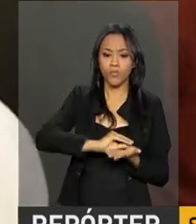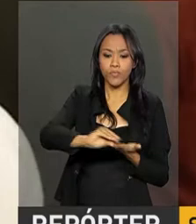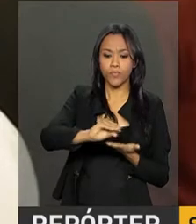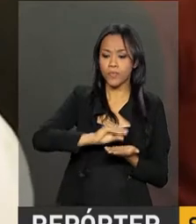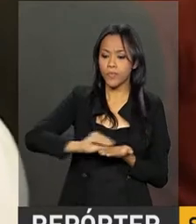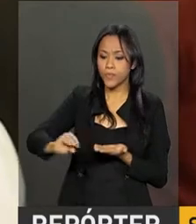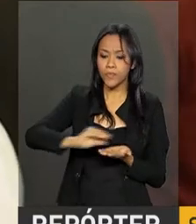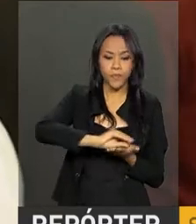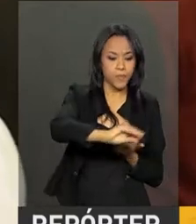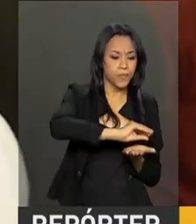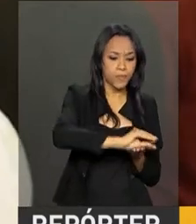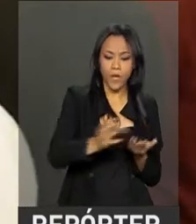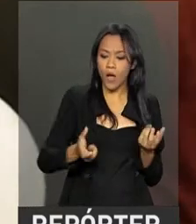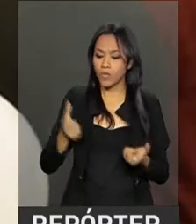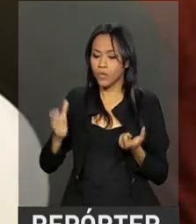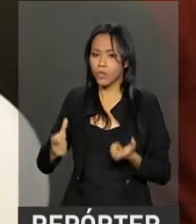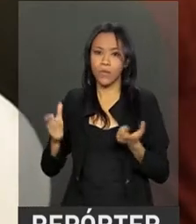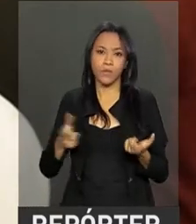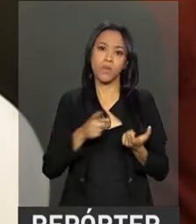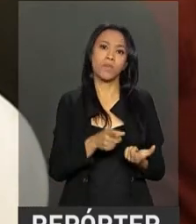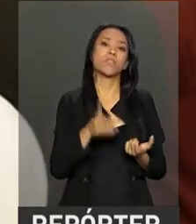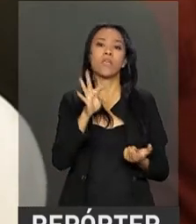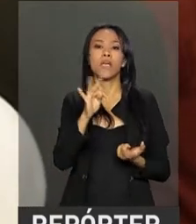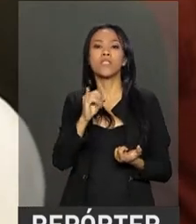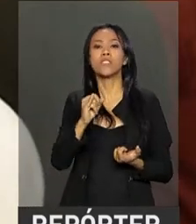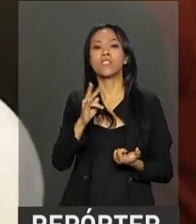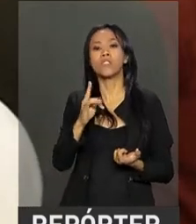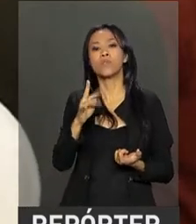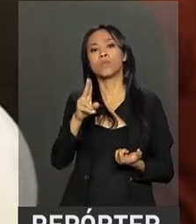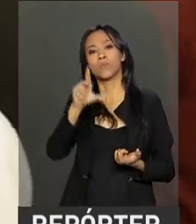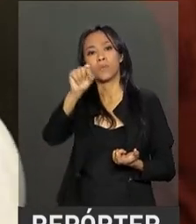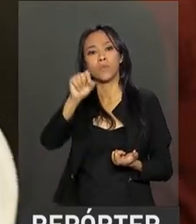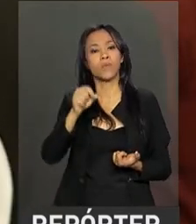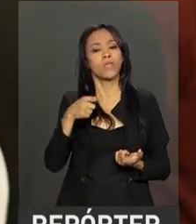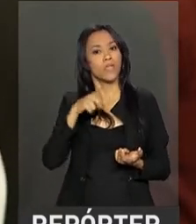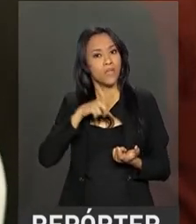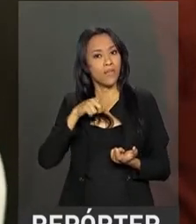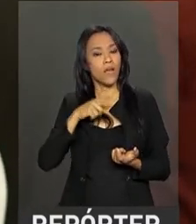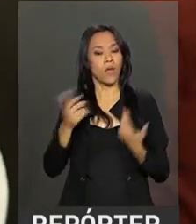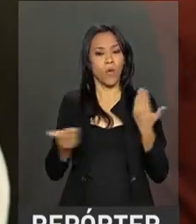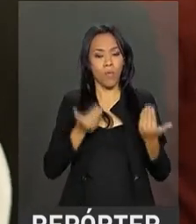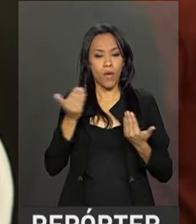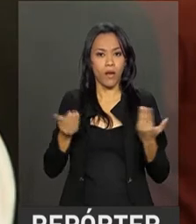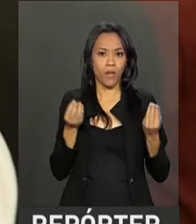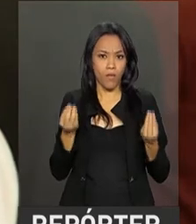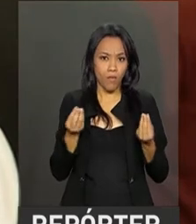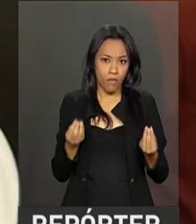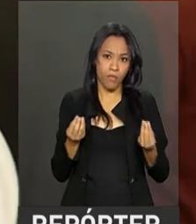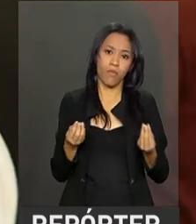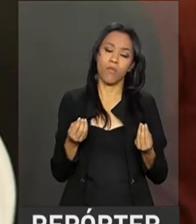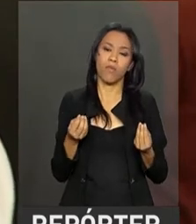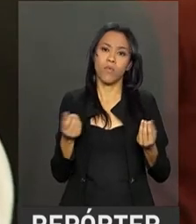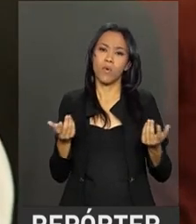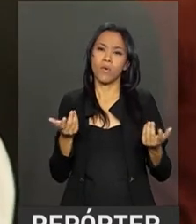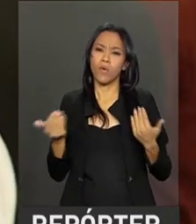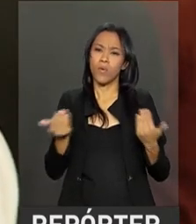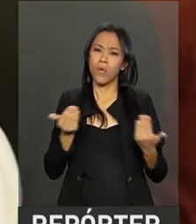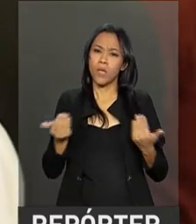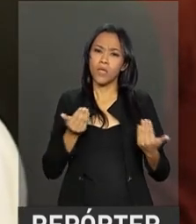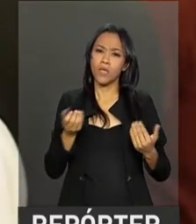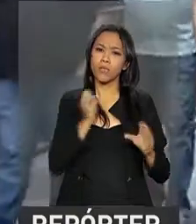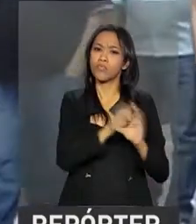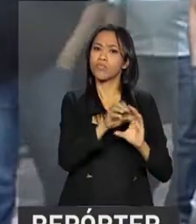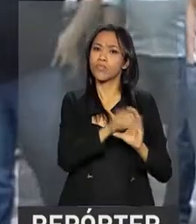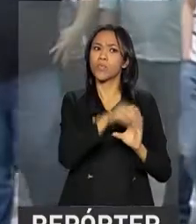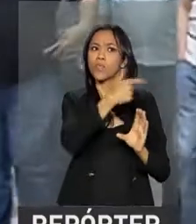e uma ferramenta tecnológica que vai lhe permitir comparar o seu investimento num título público com os demais disponíveis